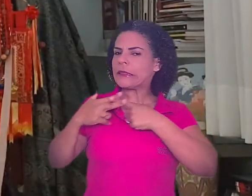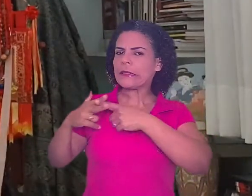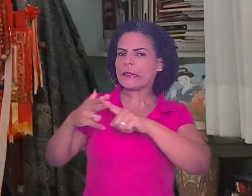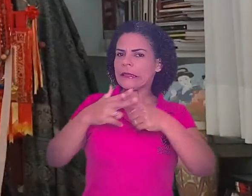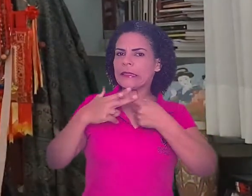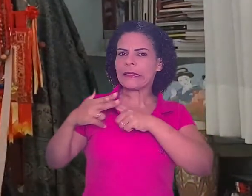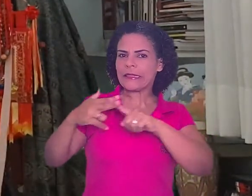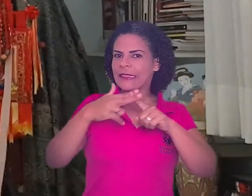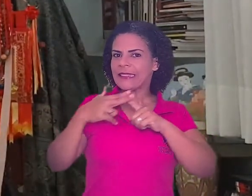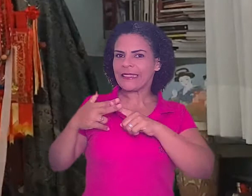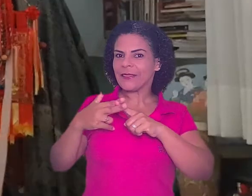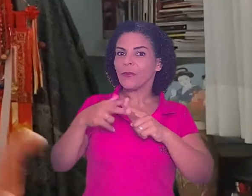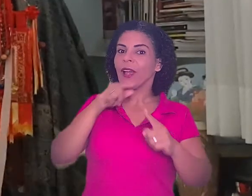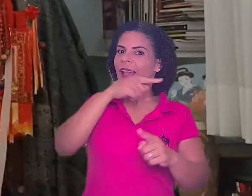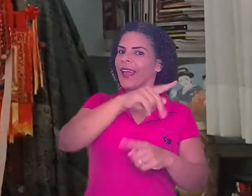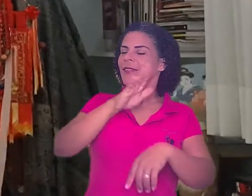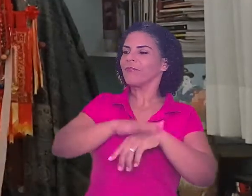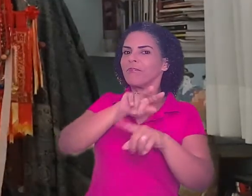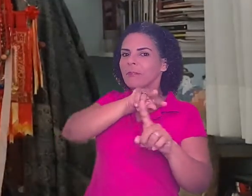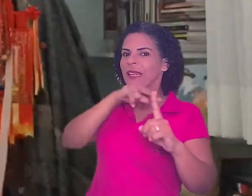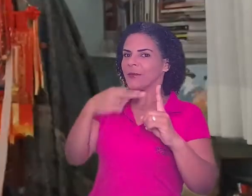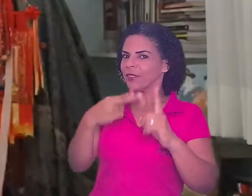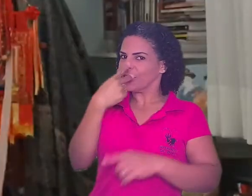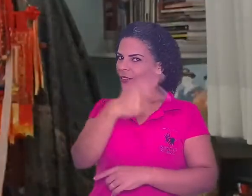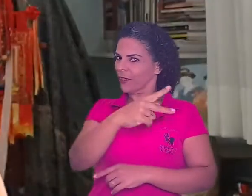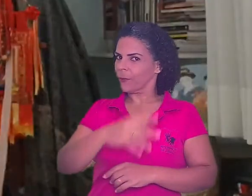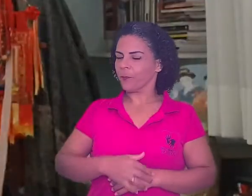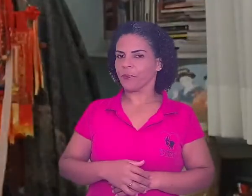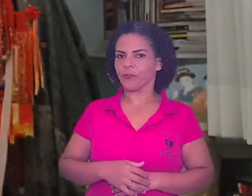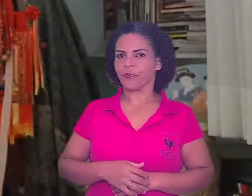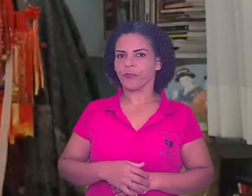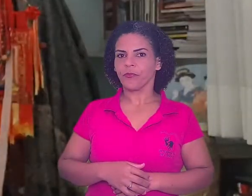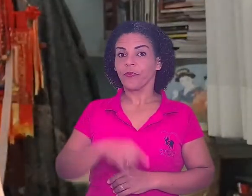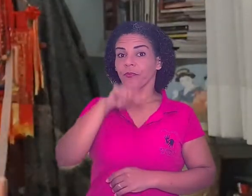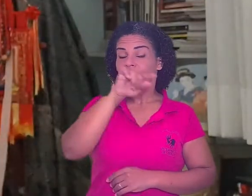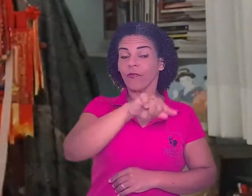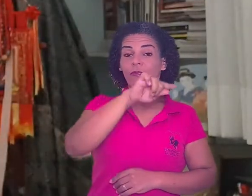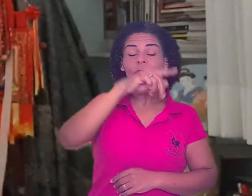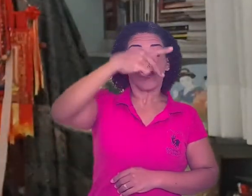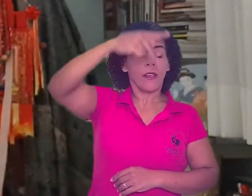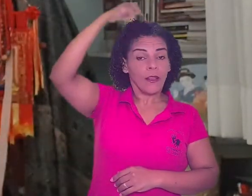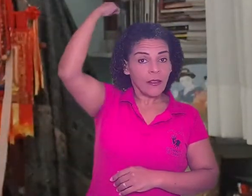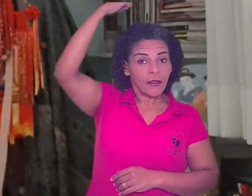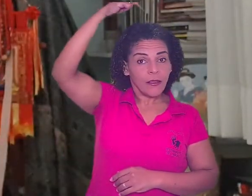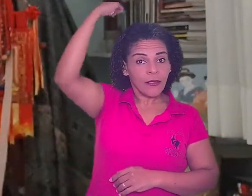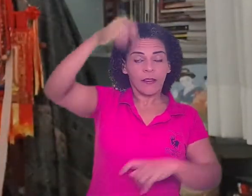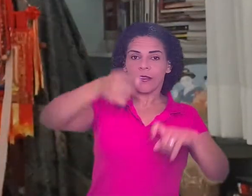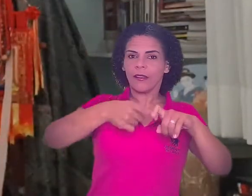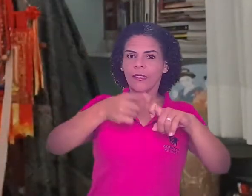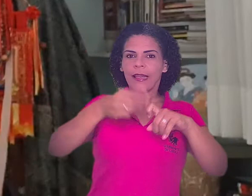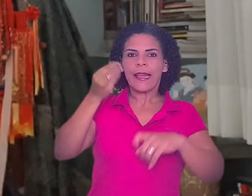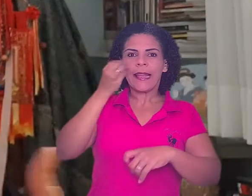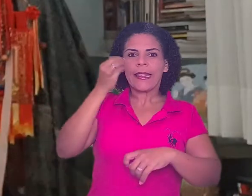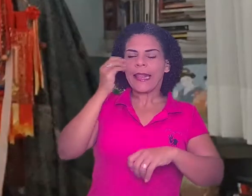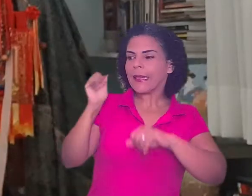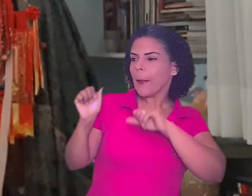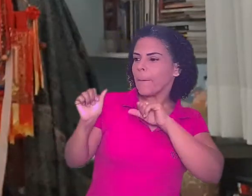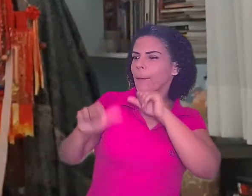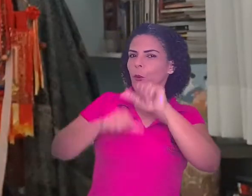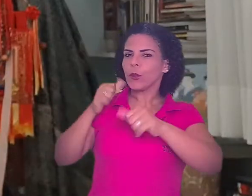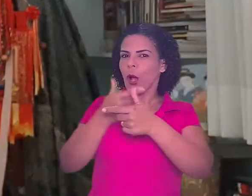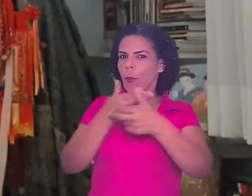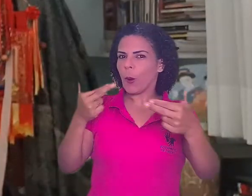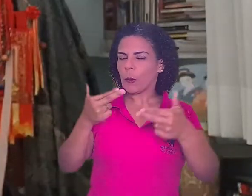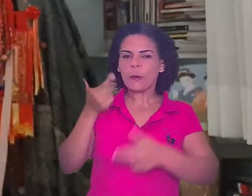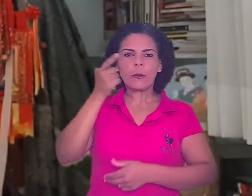mundo a partir do seu ponto de vista. Cada vez que o Harber tenta mudar alguma coisa